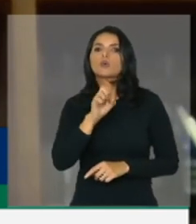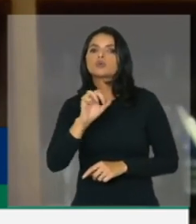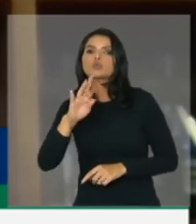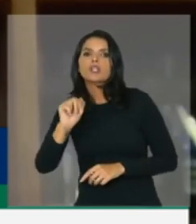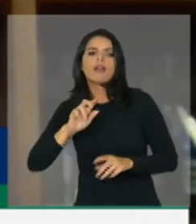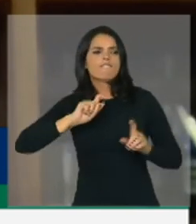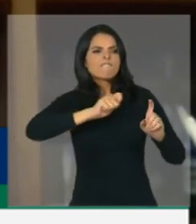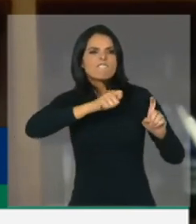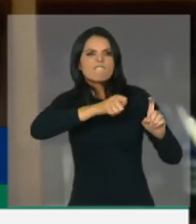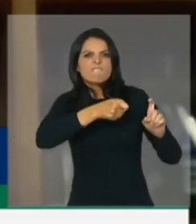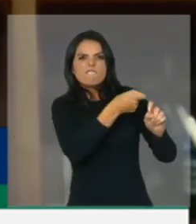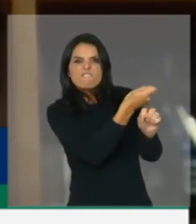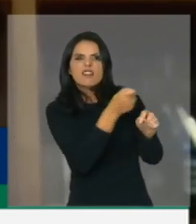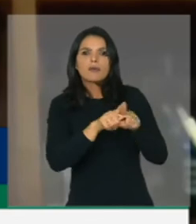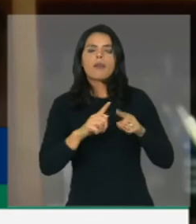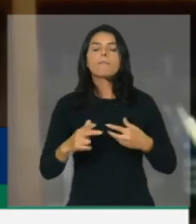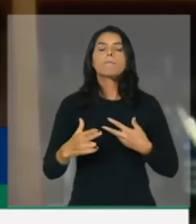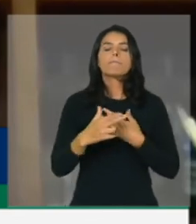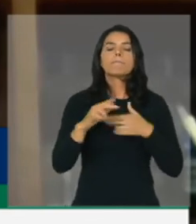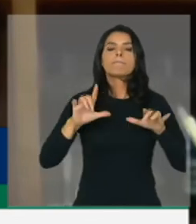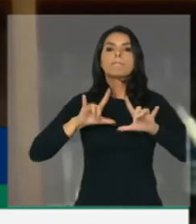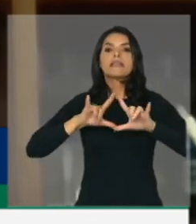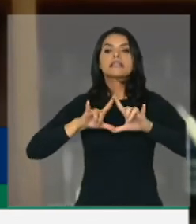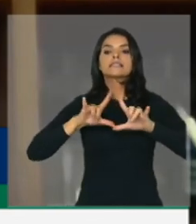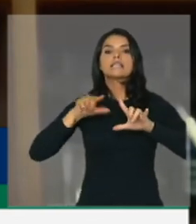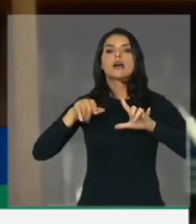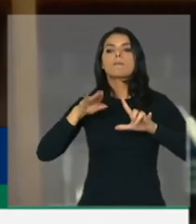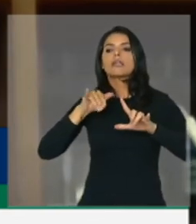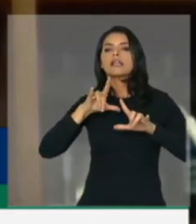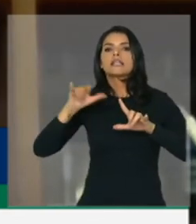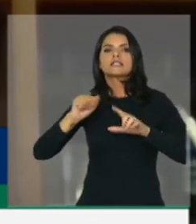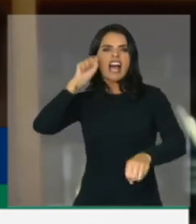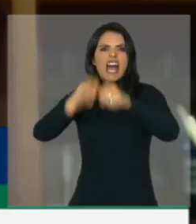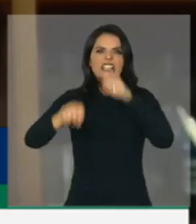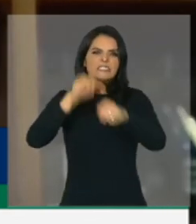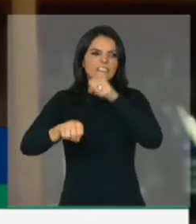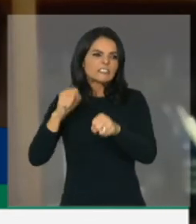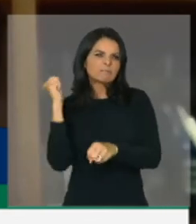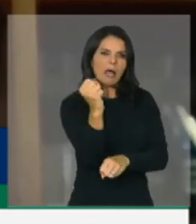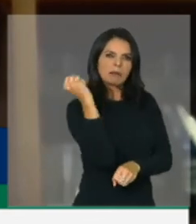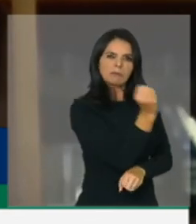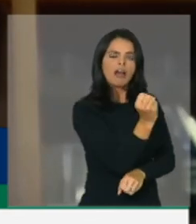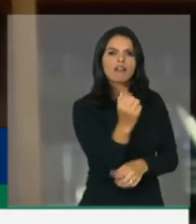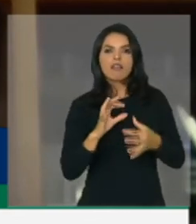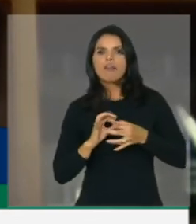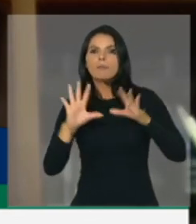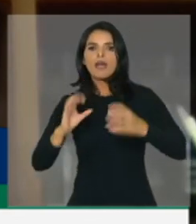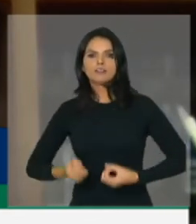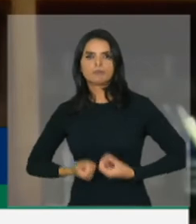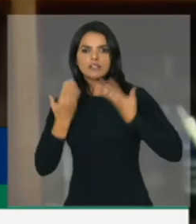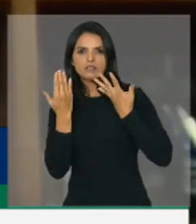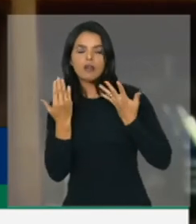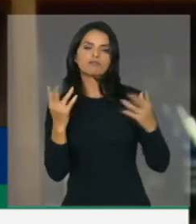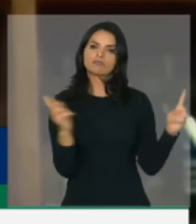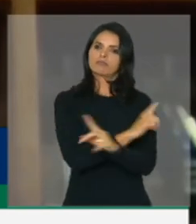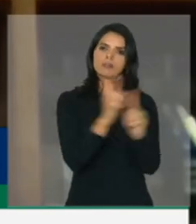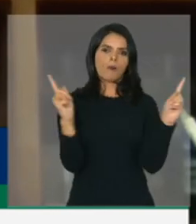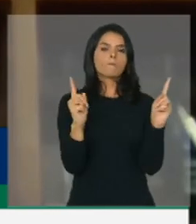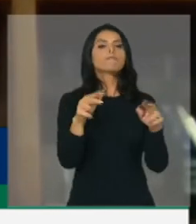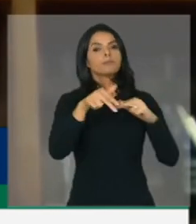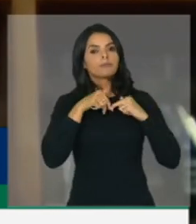e milicianos assassinos. Por isso, liberdade de expressão não se coloca aqui, nem imunidade. Por isso, né, eu